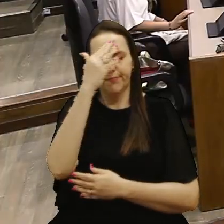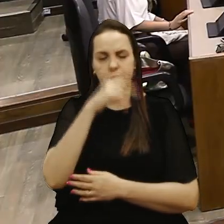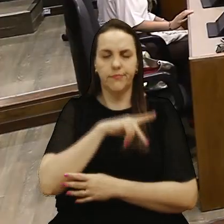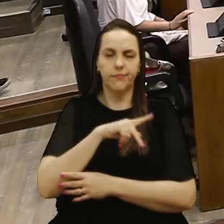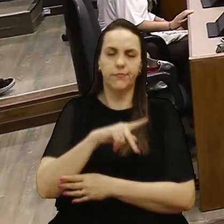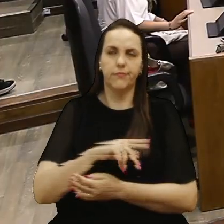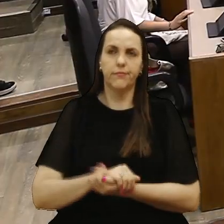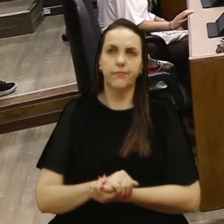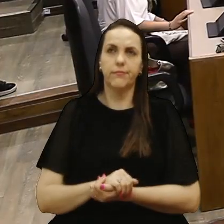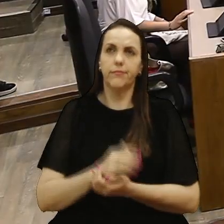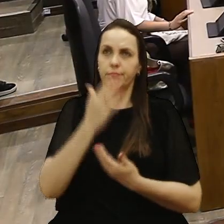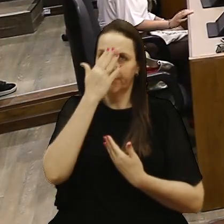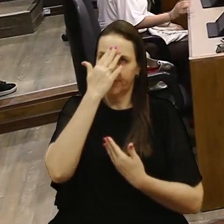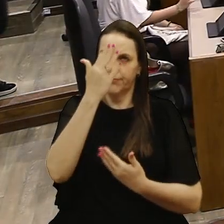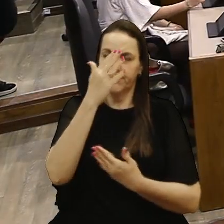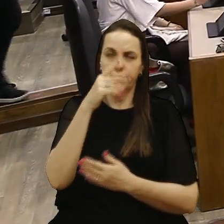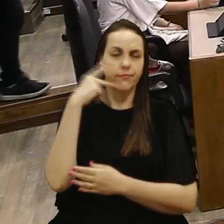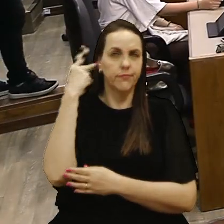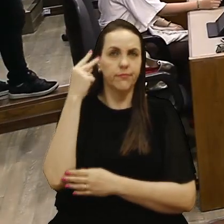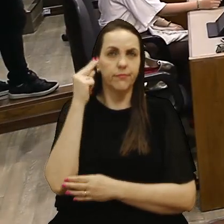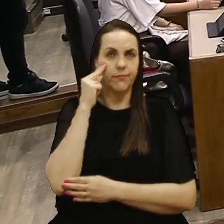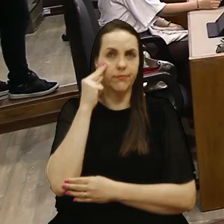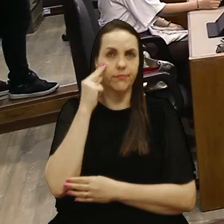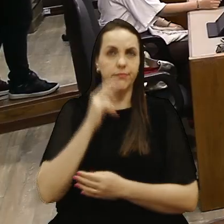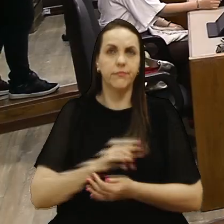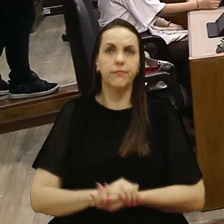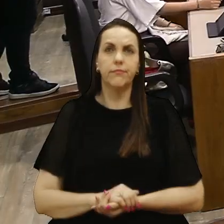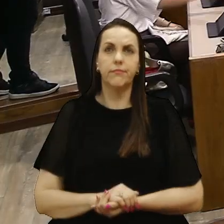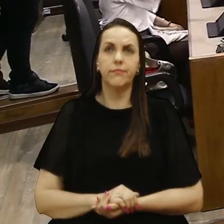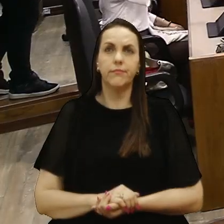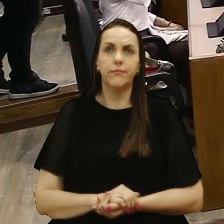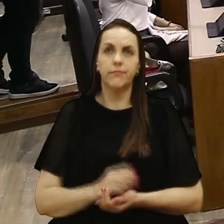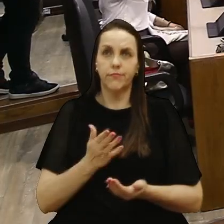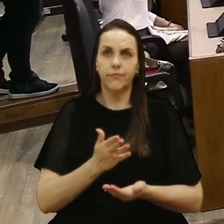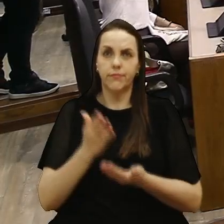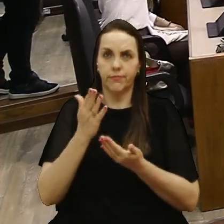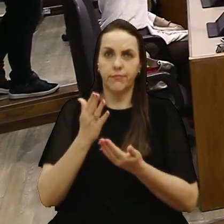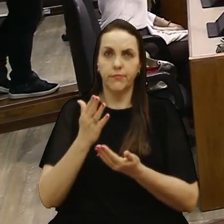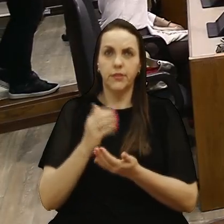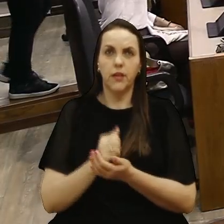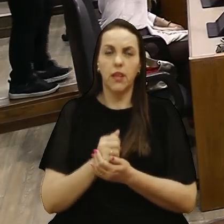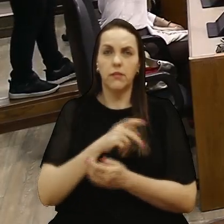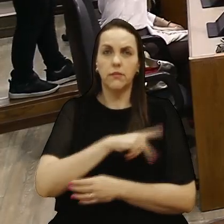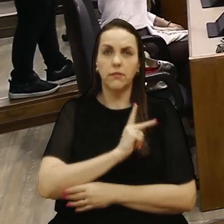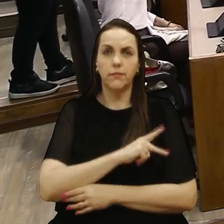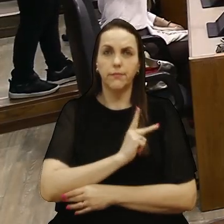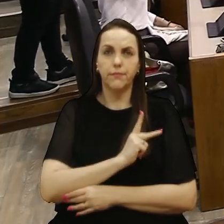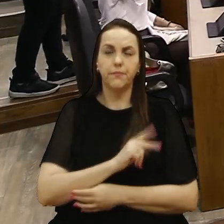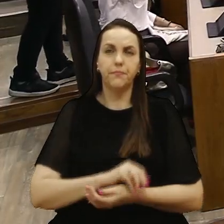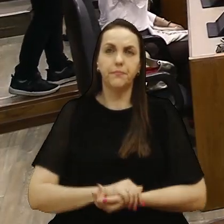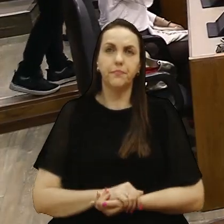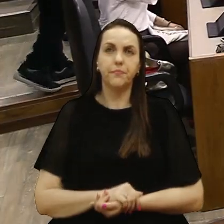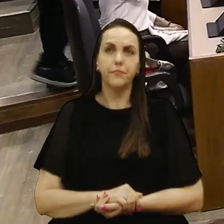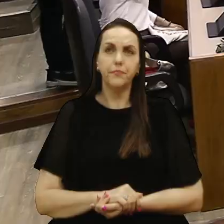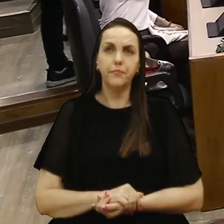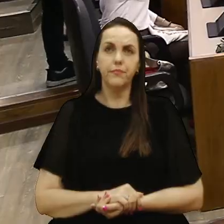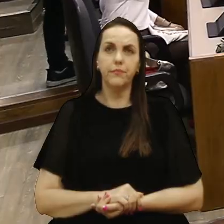vereador Sandro Fantinel. Com a palavra, vereador Pedro Rodrigues.